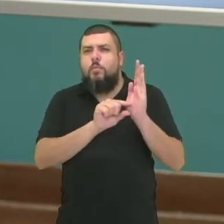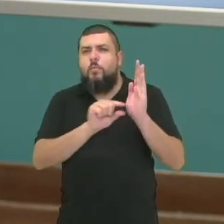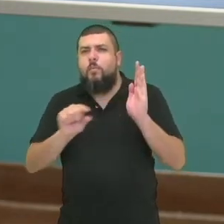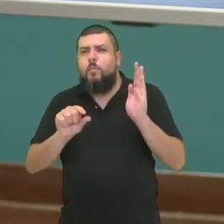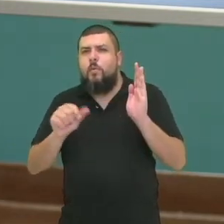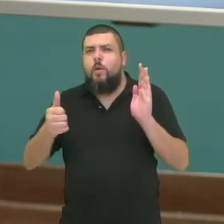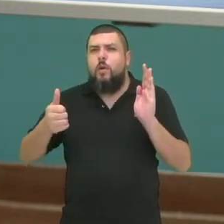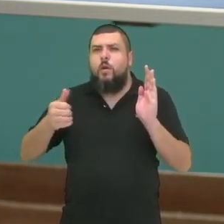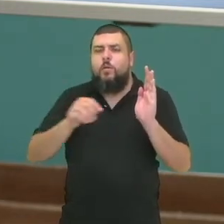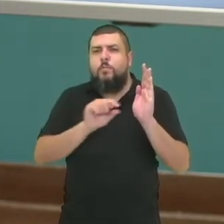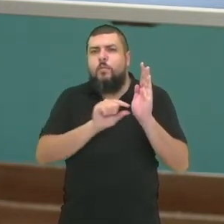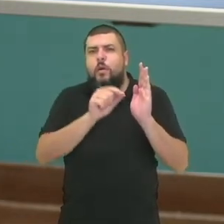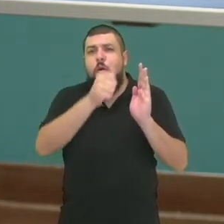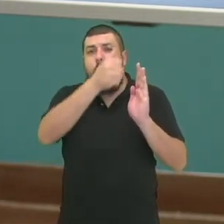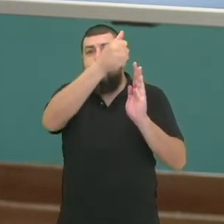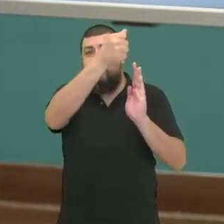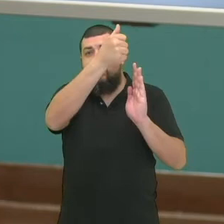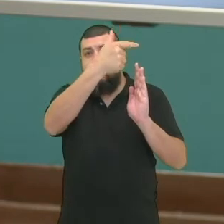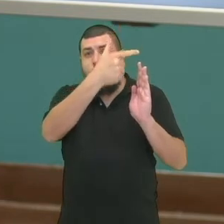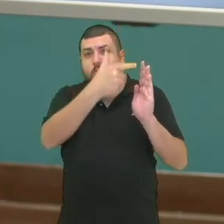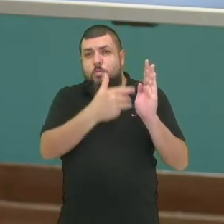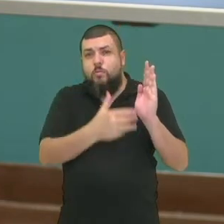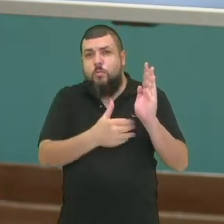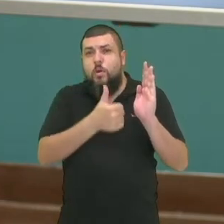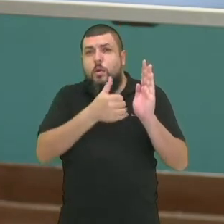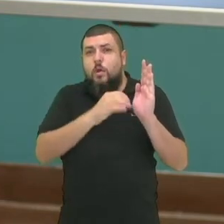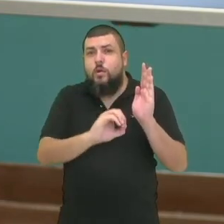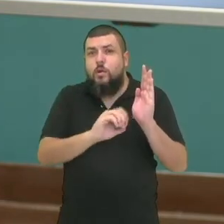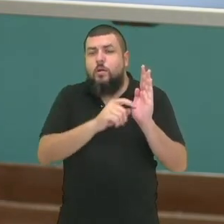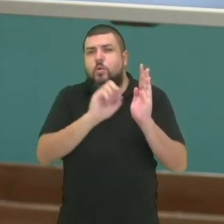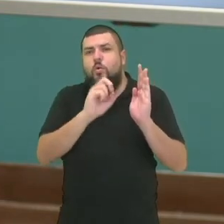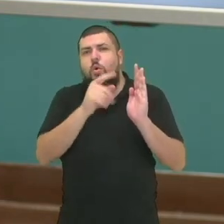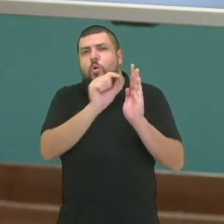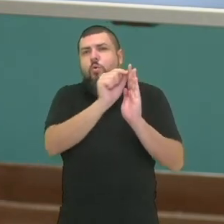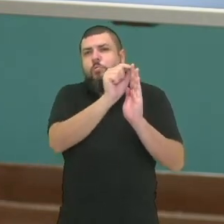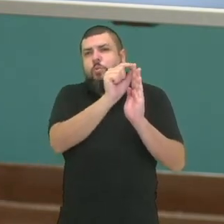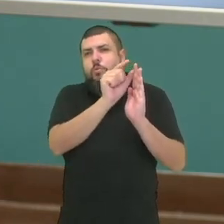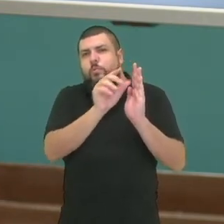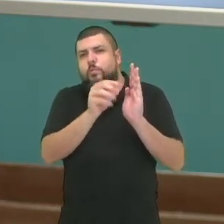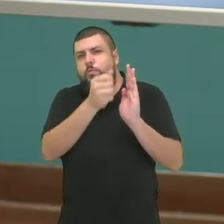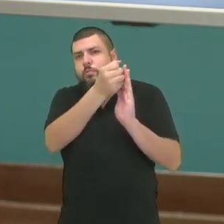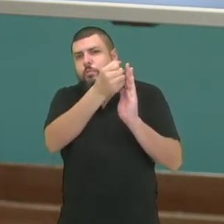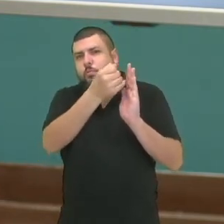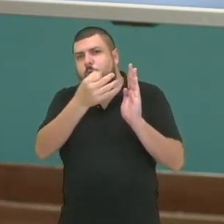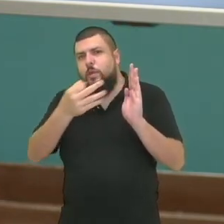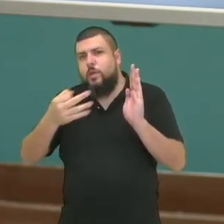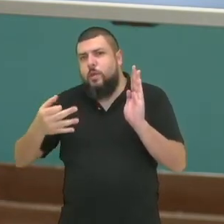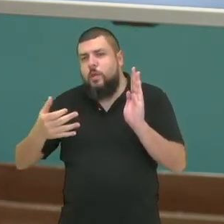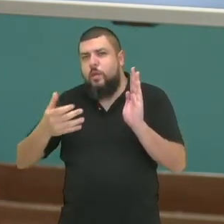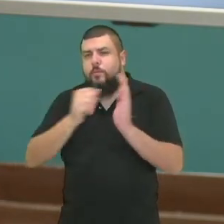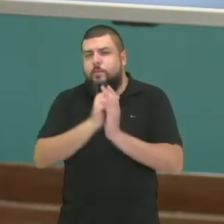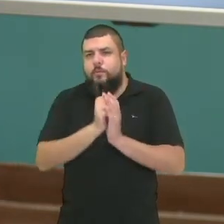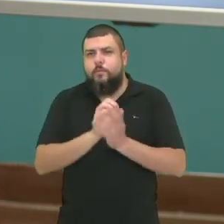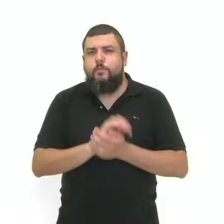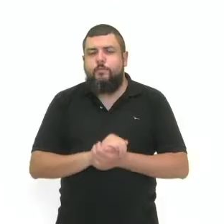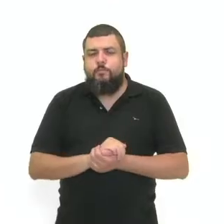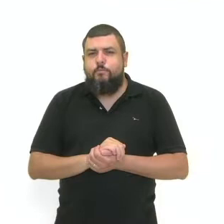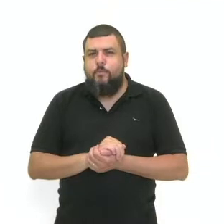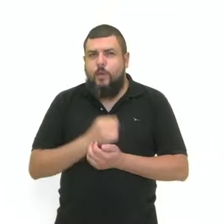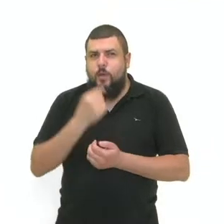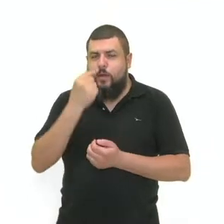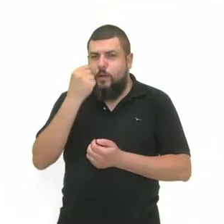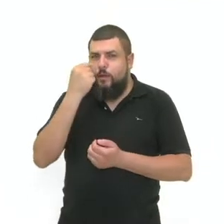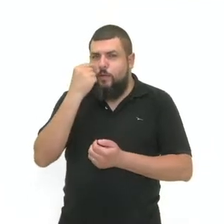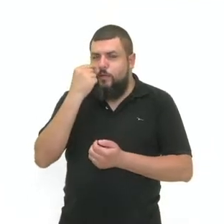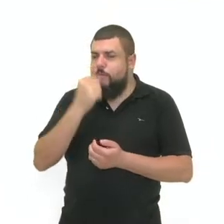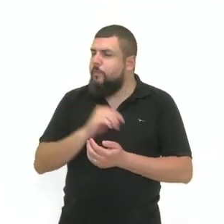me direcionar. Porém, o triângulo, ele é infinito. Vamos para a próxima. Então,